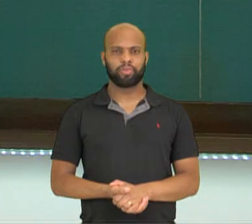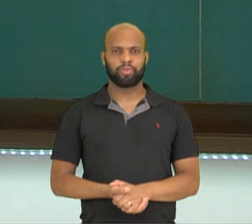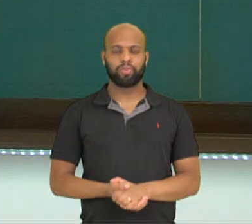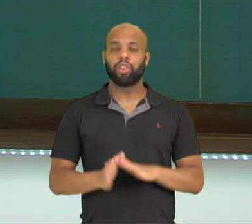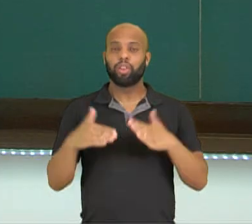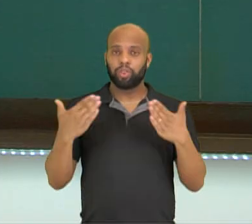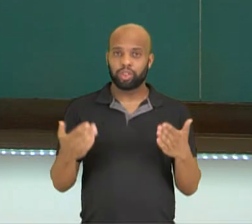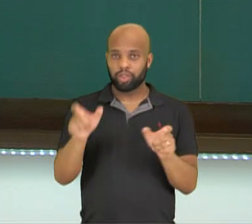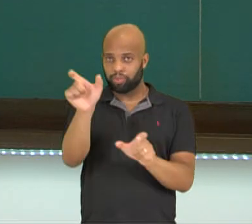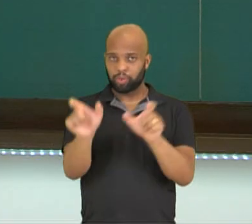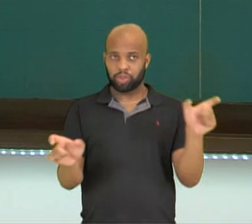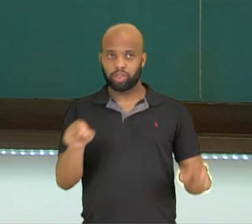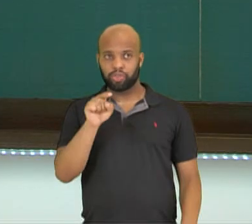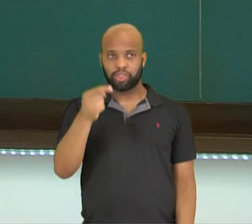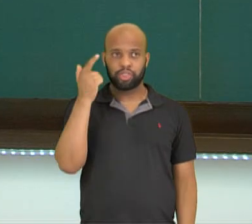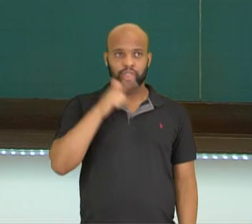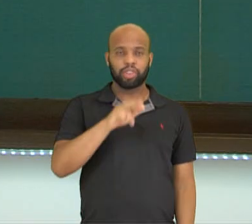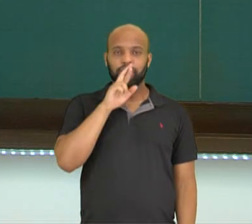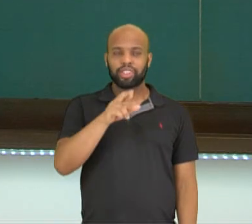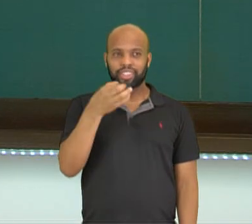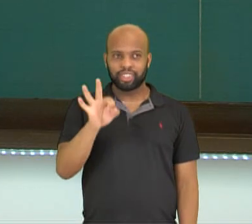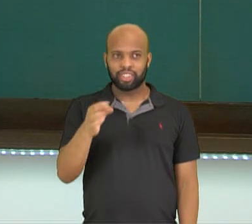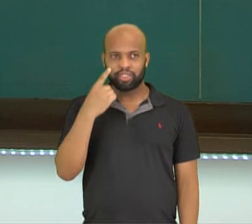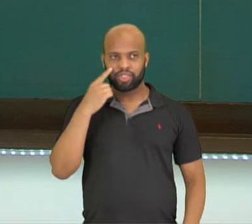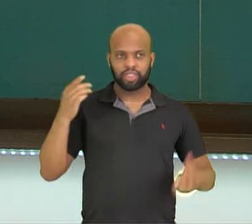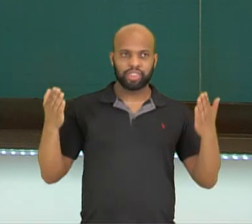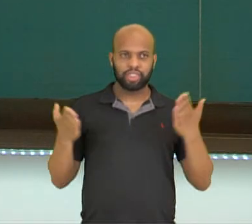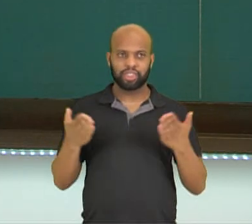E aí, pessoal, será que vocês acertaram? Vamos ver?